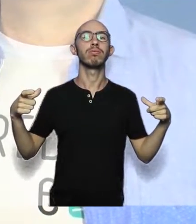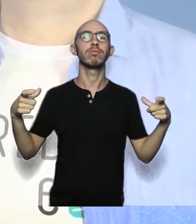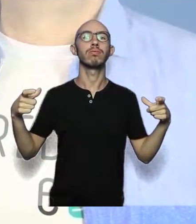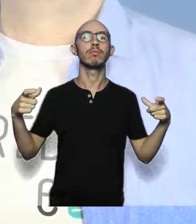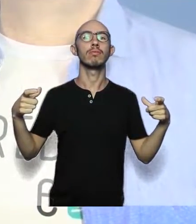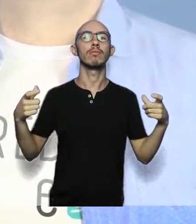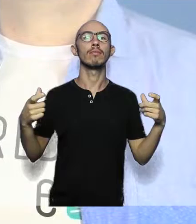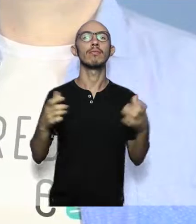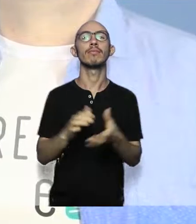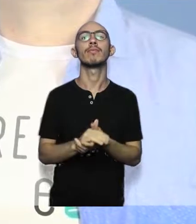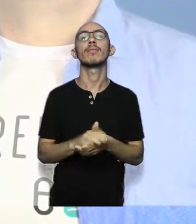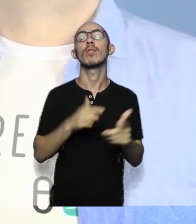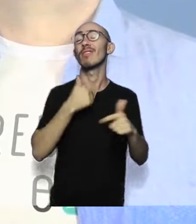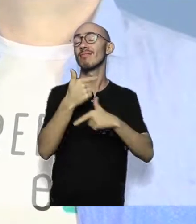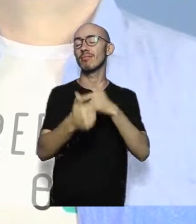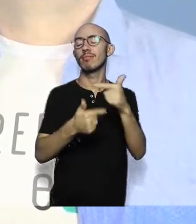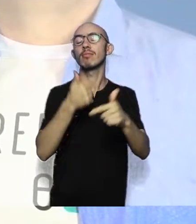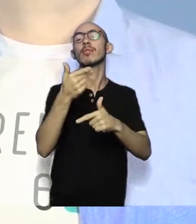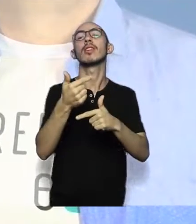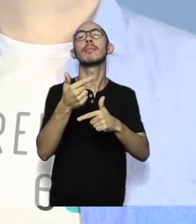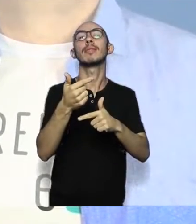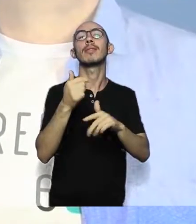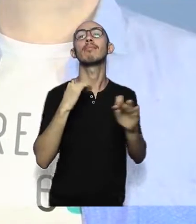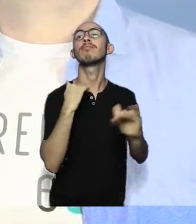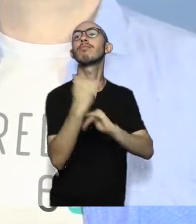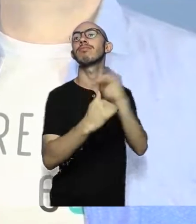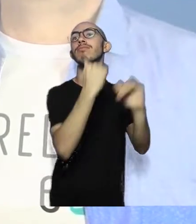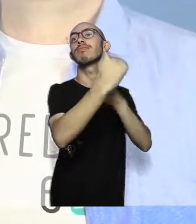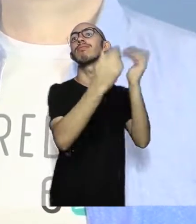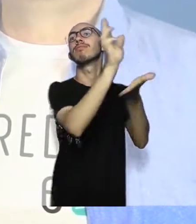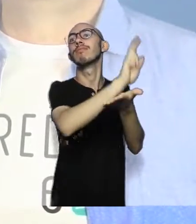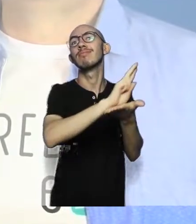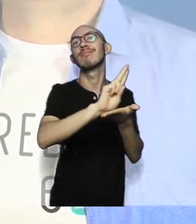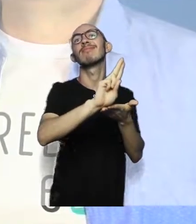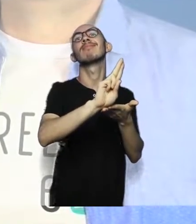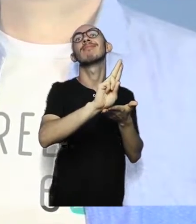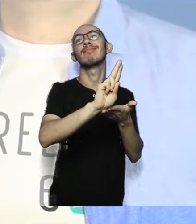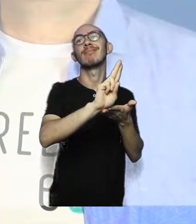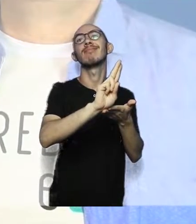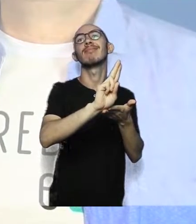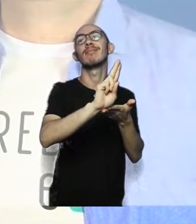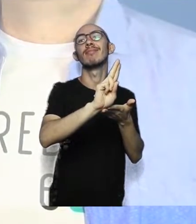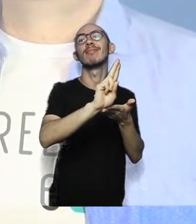serviços, né, e alavancar a universidade a uma nova etapa de desenvolvimento